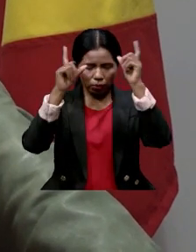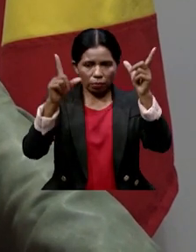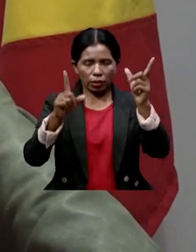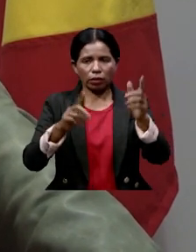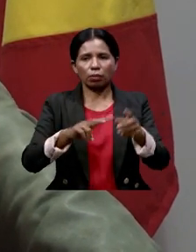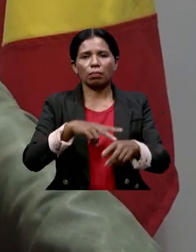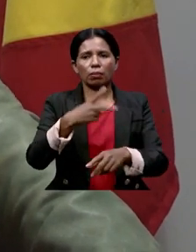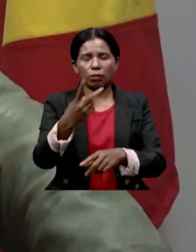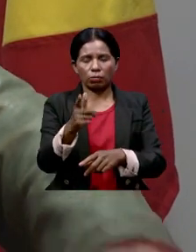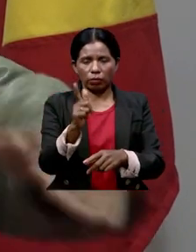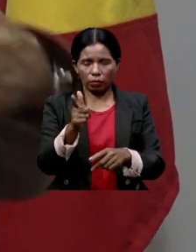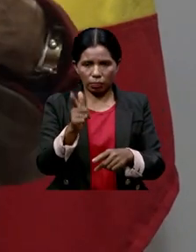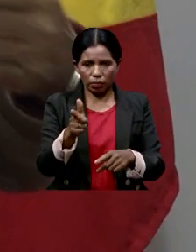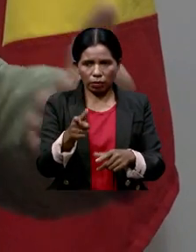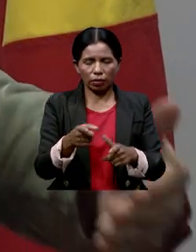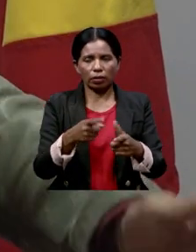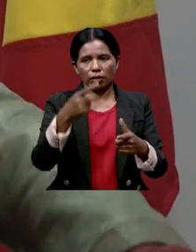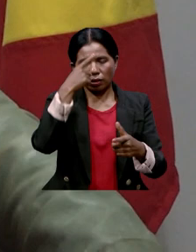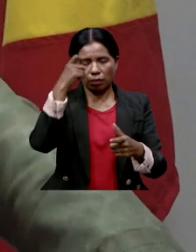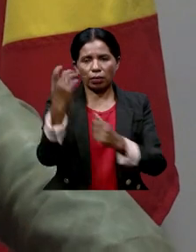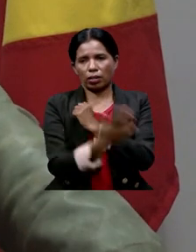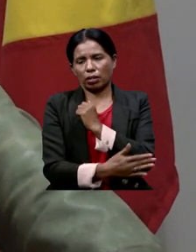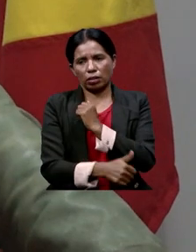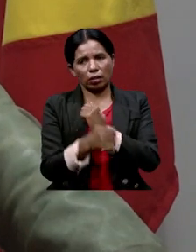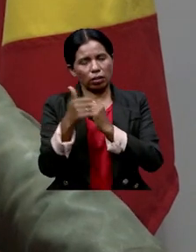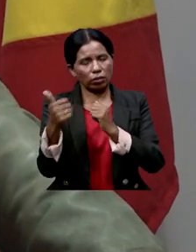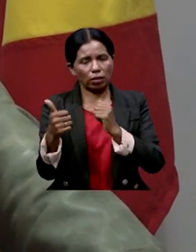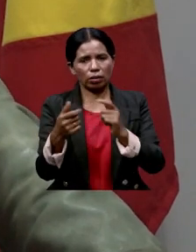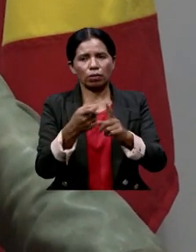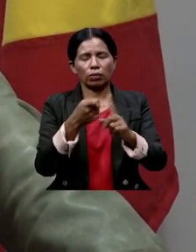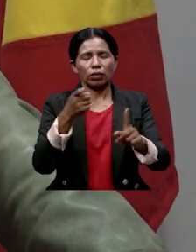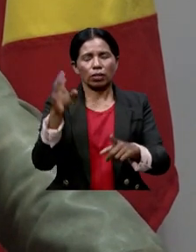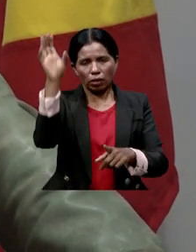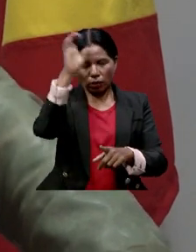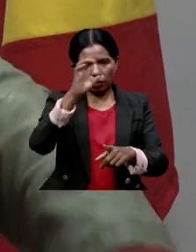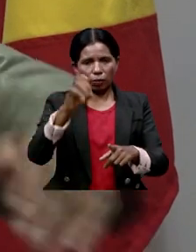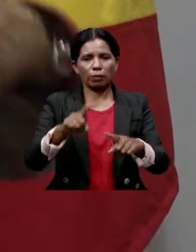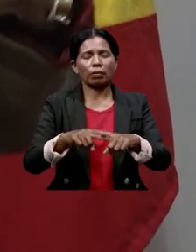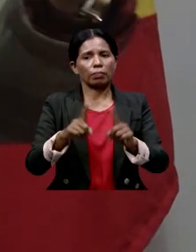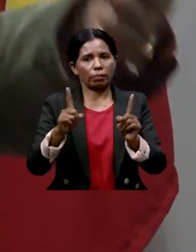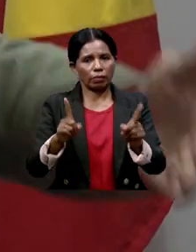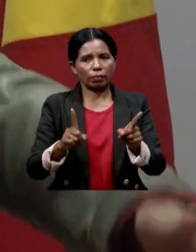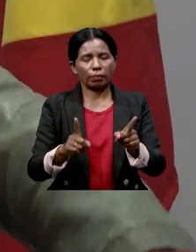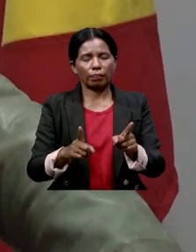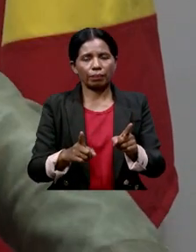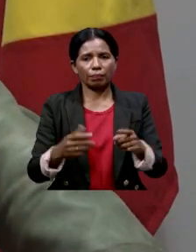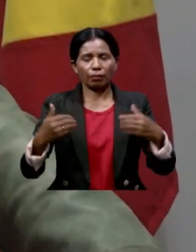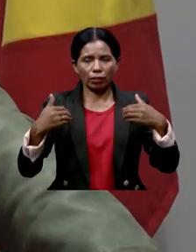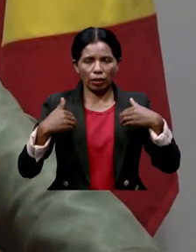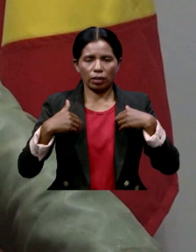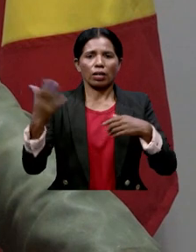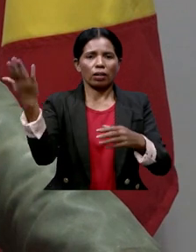20, significa que Rai Balung, Ocidental, Europa, me vê, e